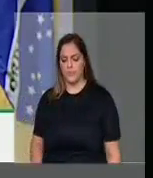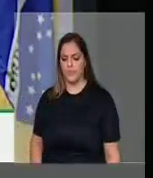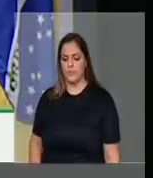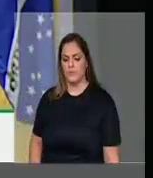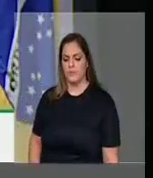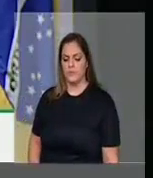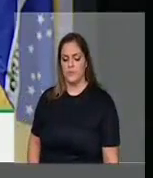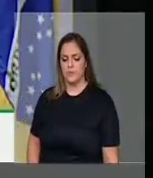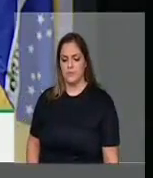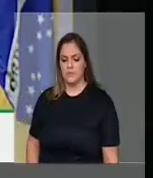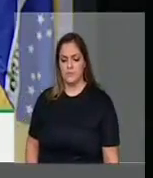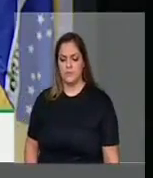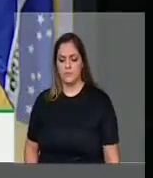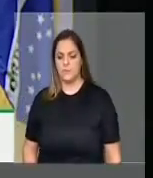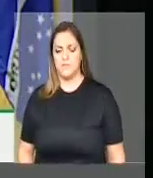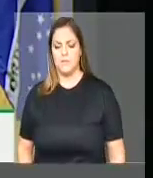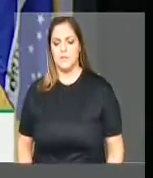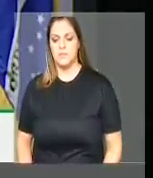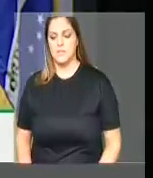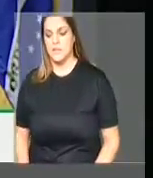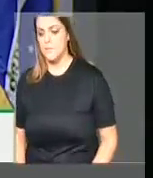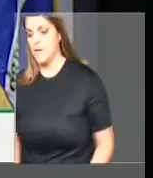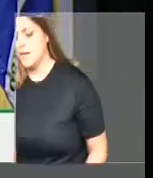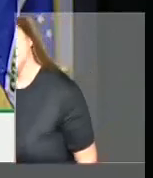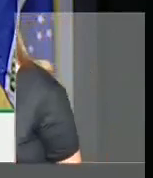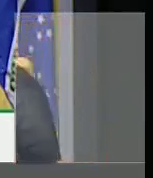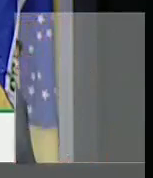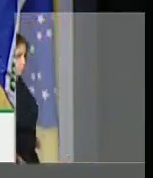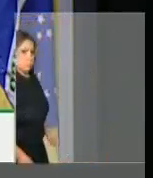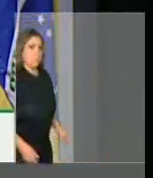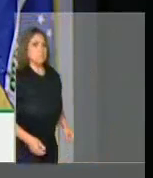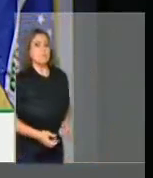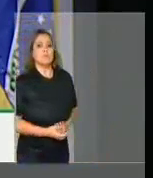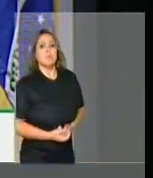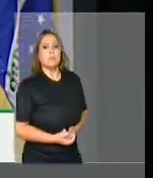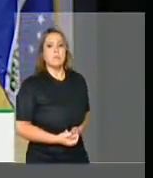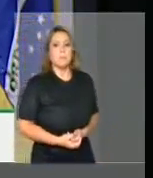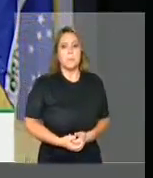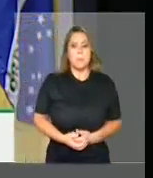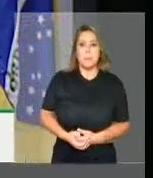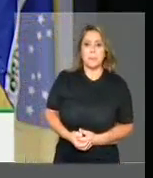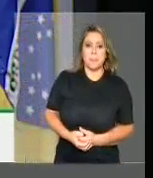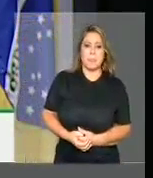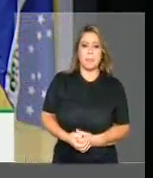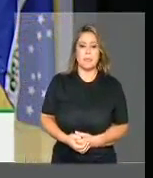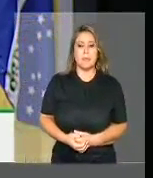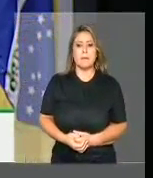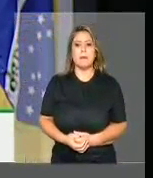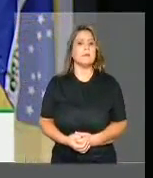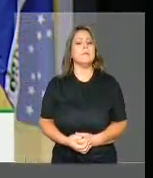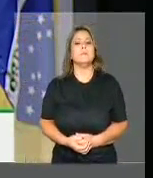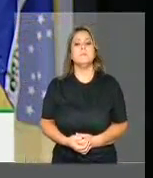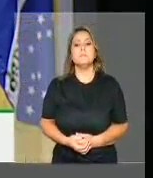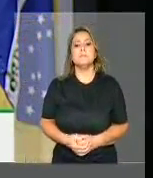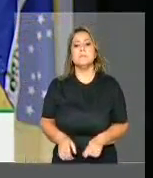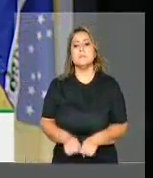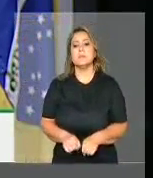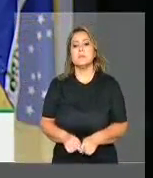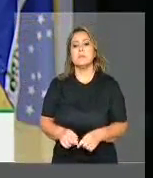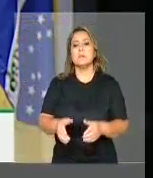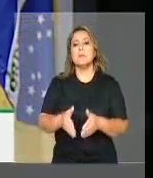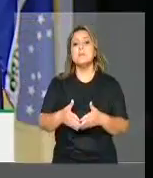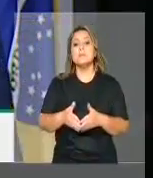de federalização da energia elétrica do Piauí S.A., CEPISA. Pedi a